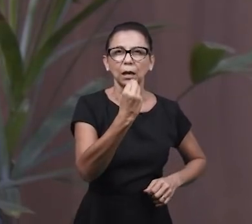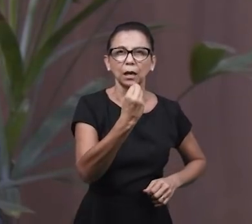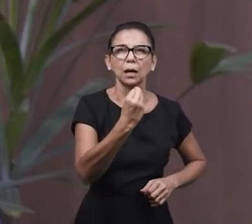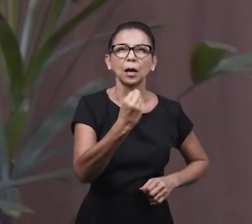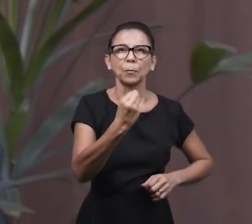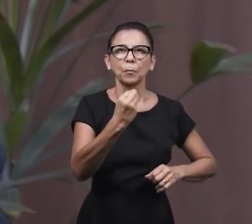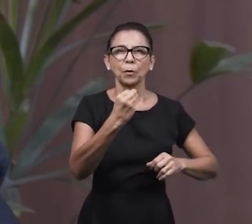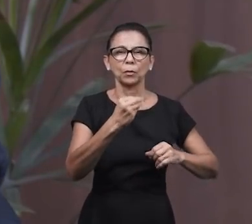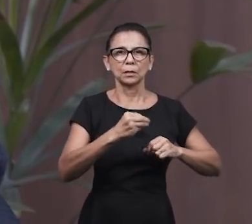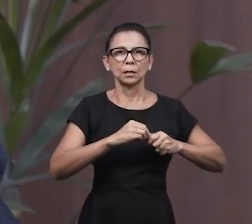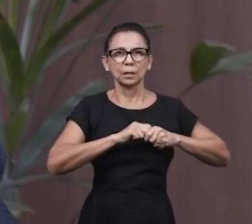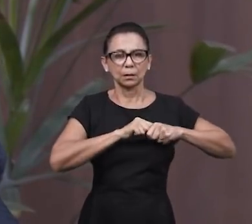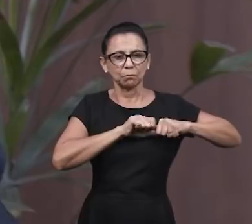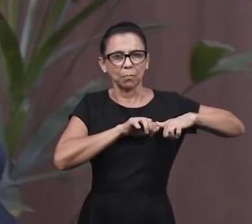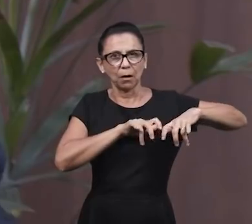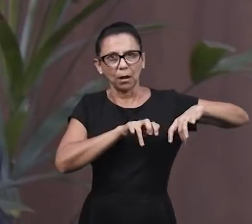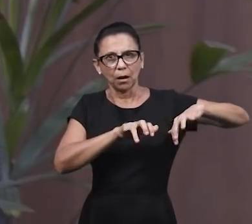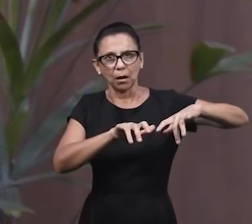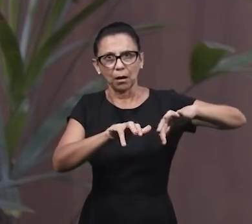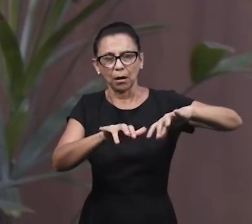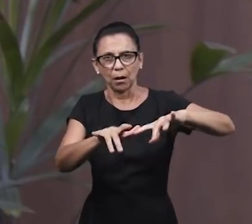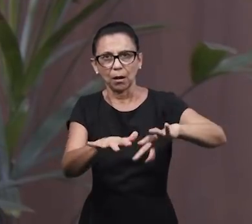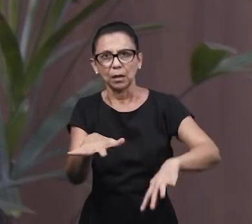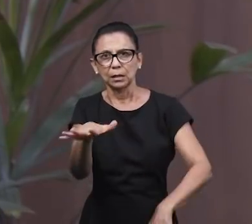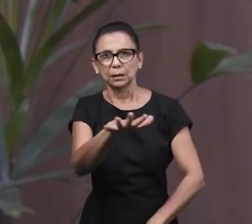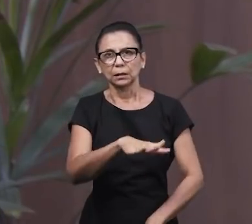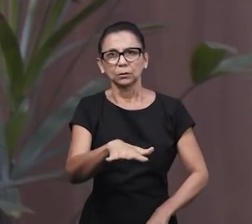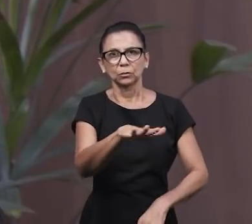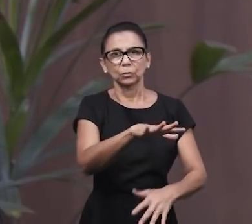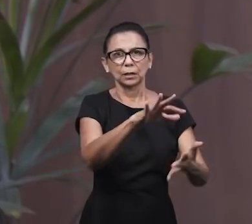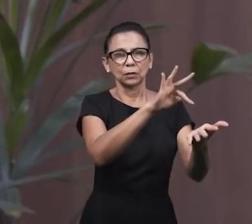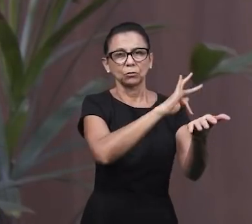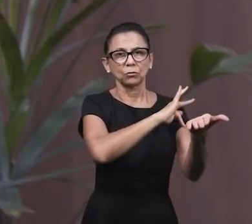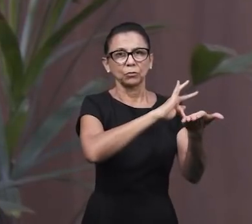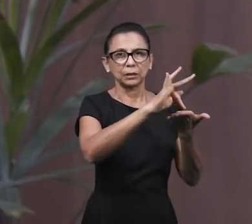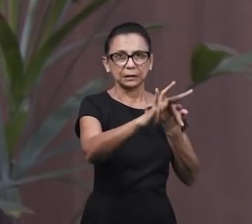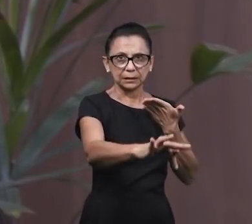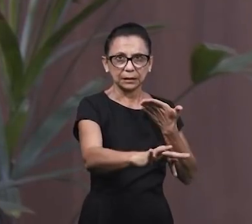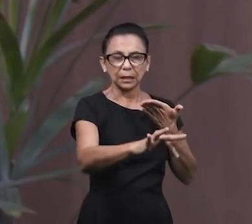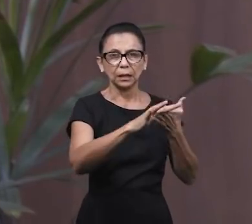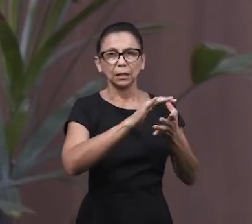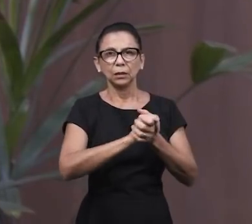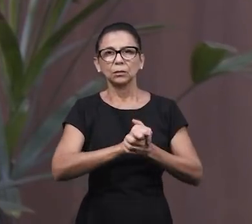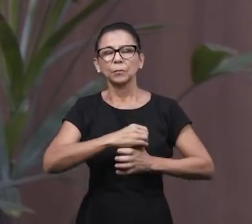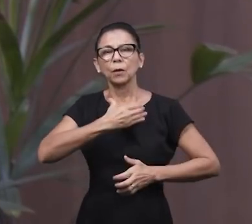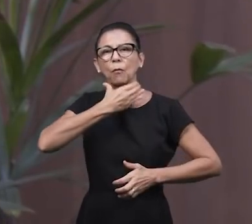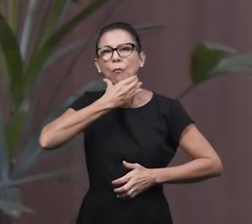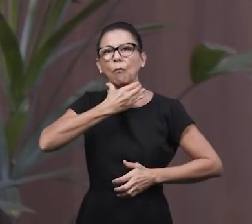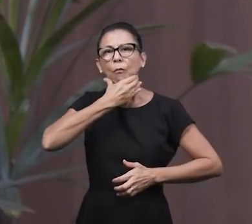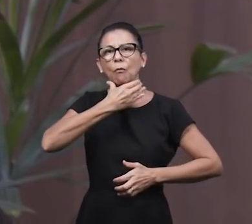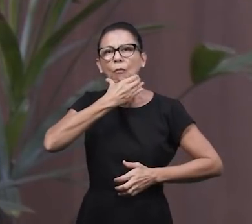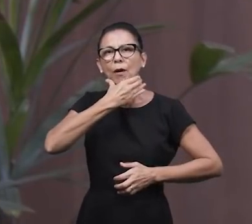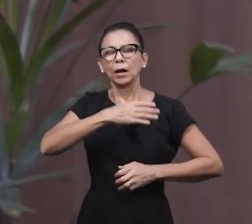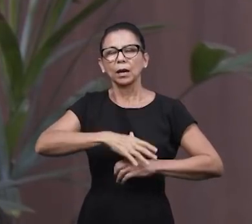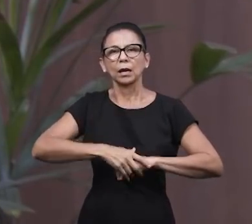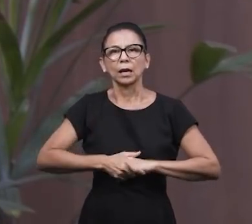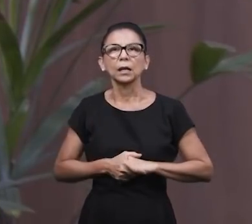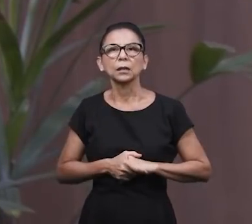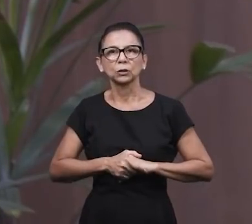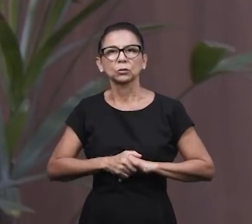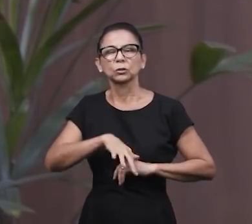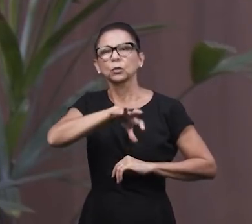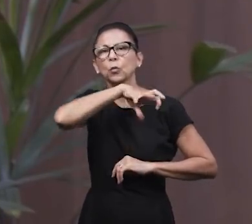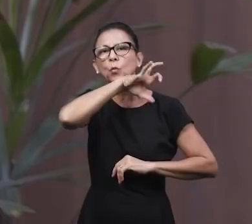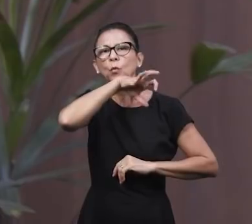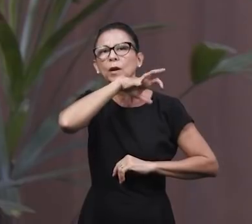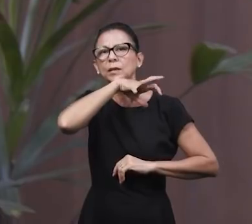que ele soltou lá na seara dos filisteus, aqueles que ele venceu também com uma queixada de jumento, né? Ele venceu 1000 homens com uma queixada de